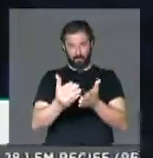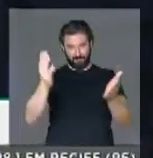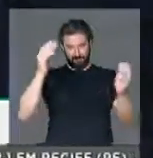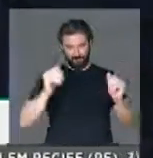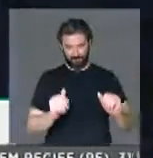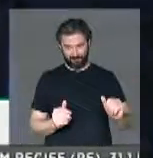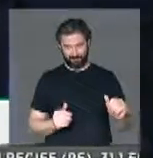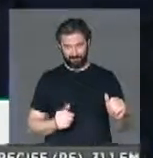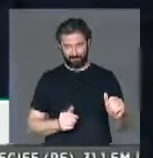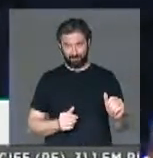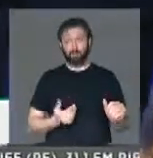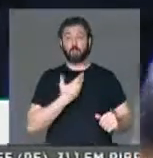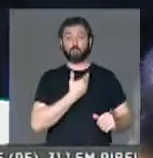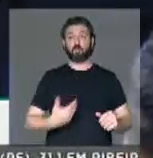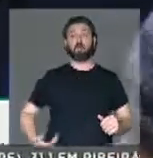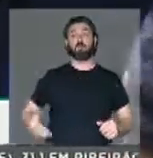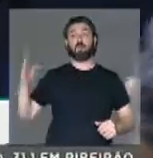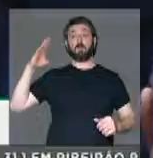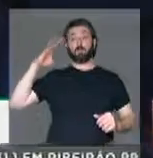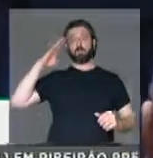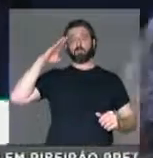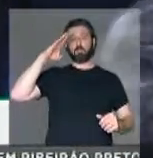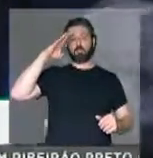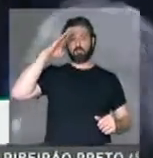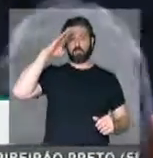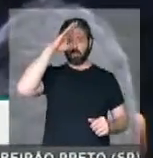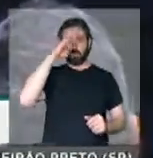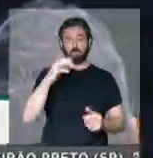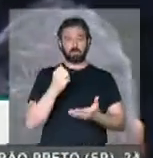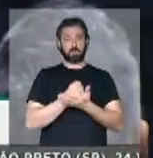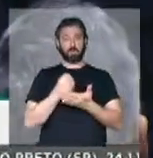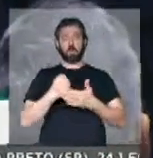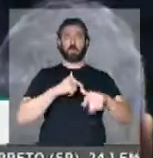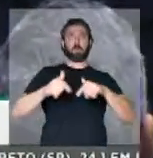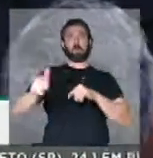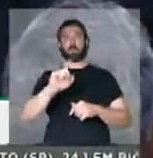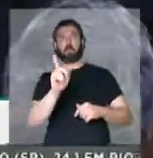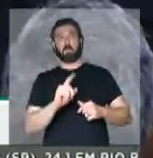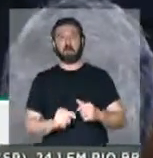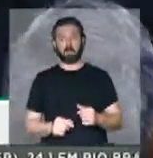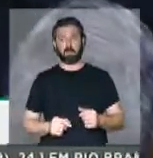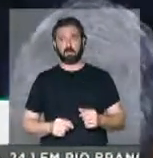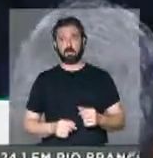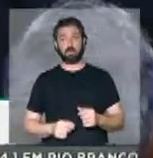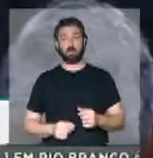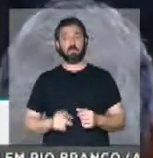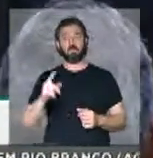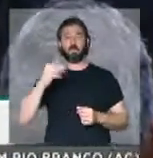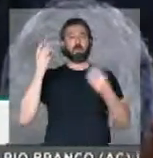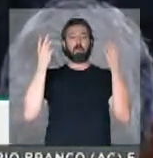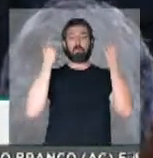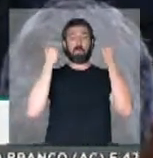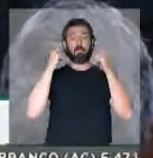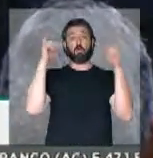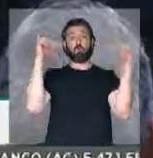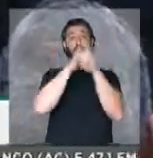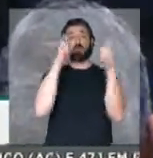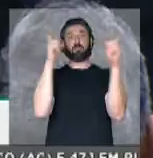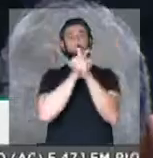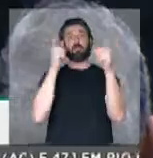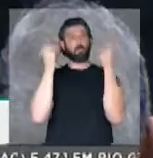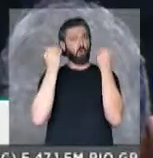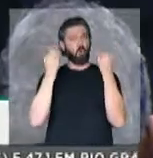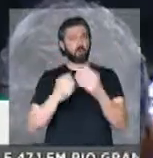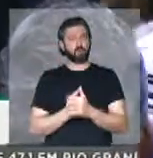começou. O governo Bolsonaro não está gerando emprego. Esta é uma ladainha